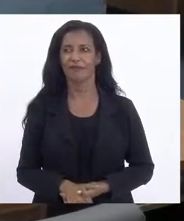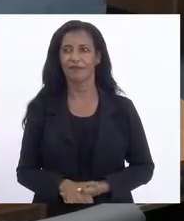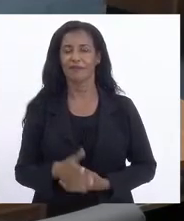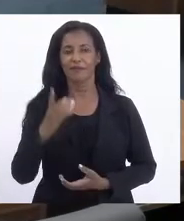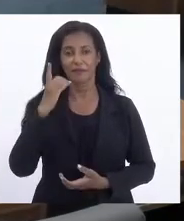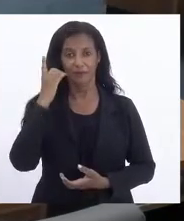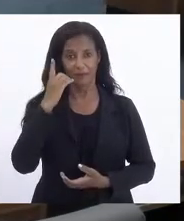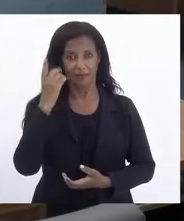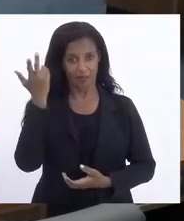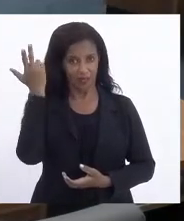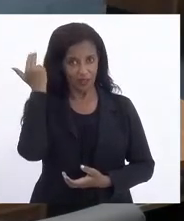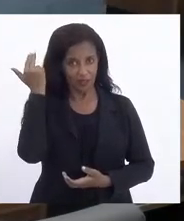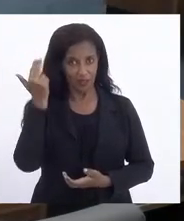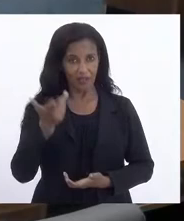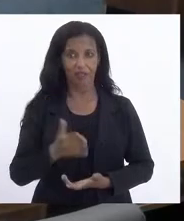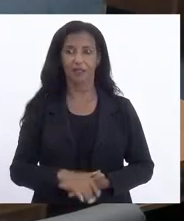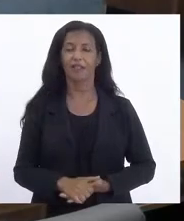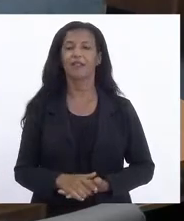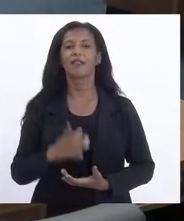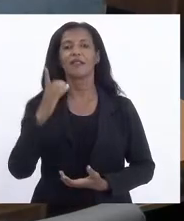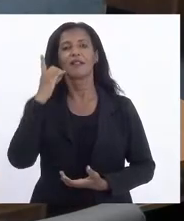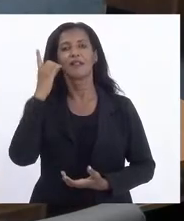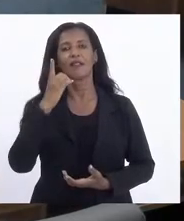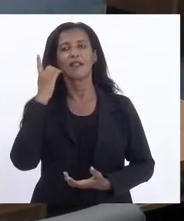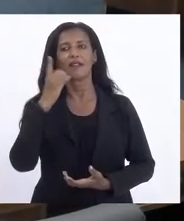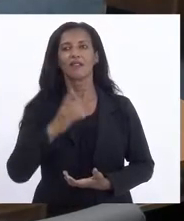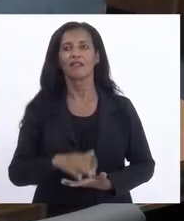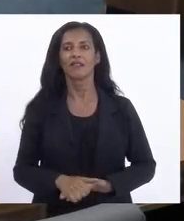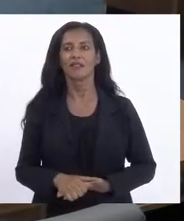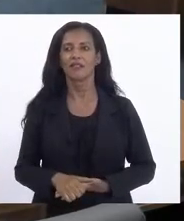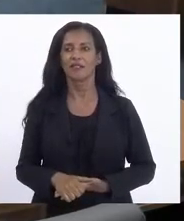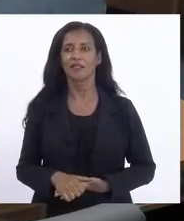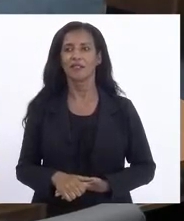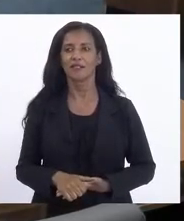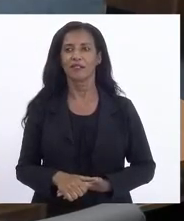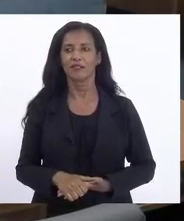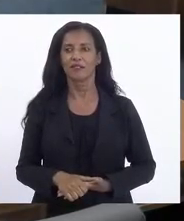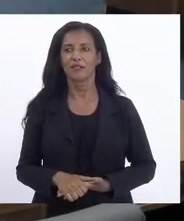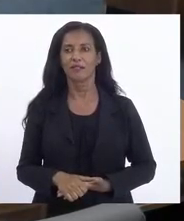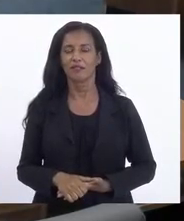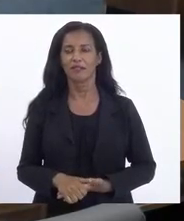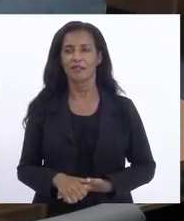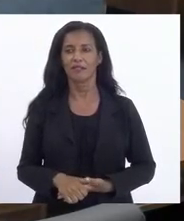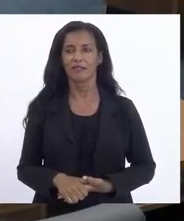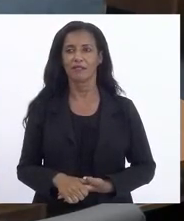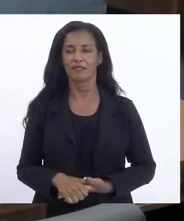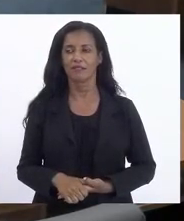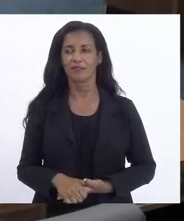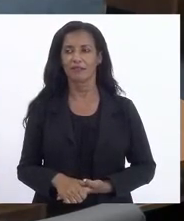Deputado Eliomar Coelho. Deputado Eliomar Coelho, próximo orador inscrito é Vossa Excelência.